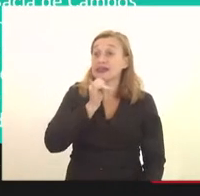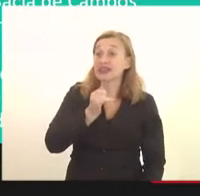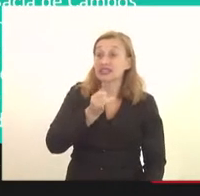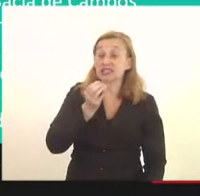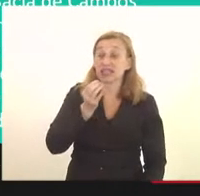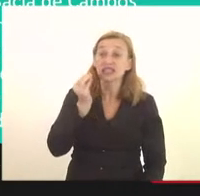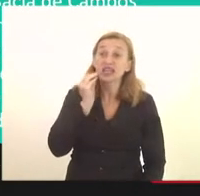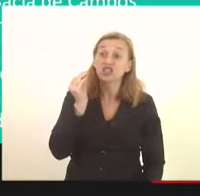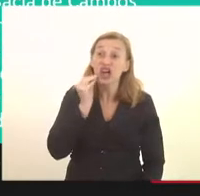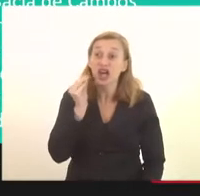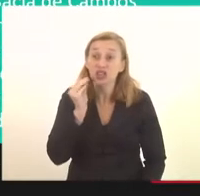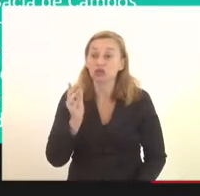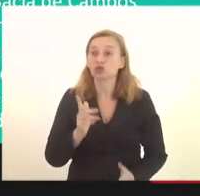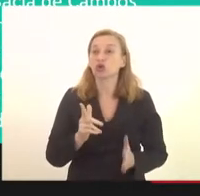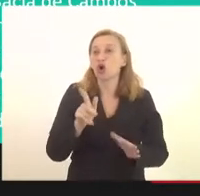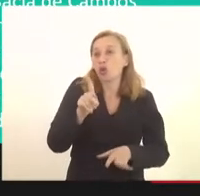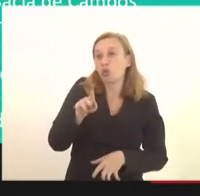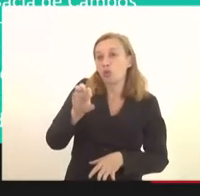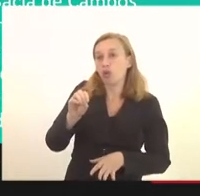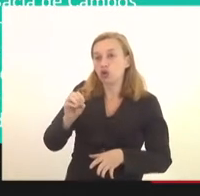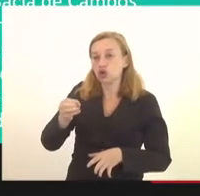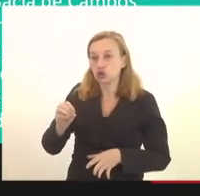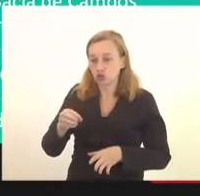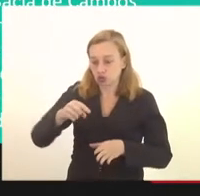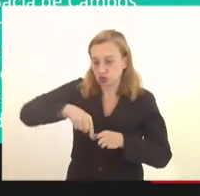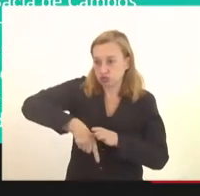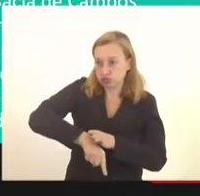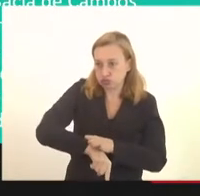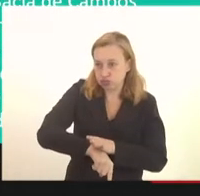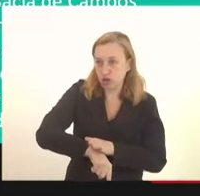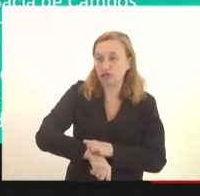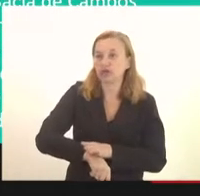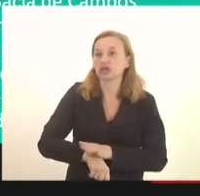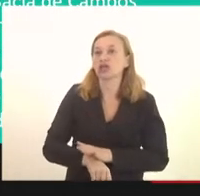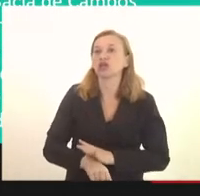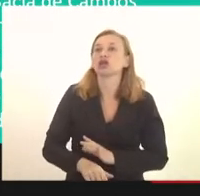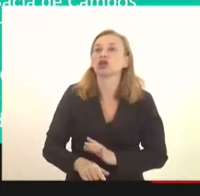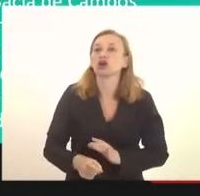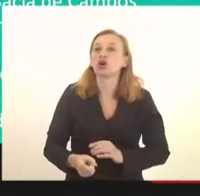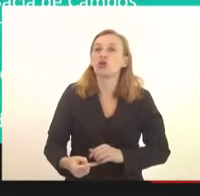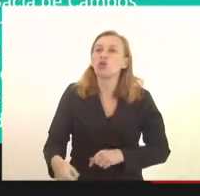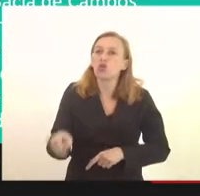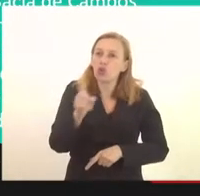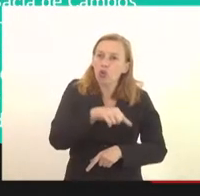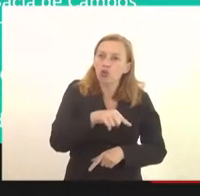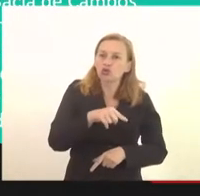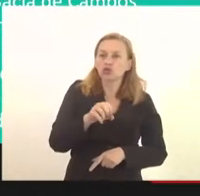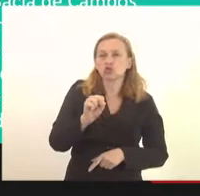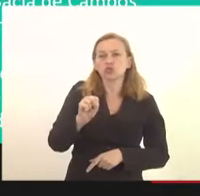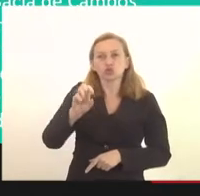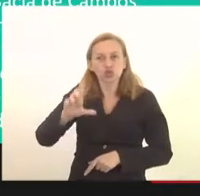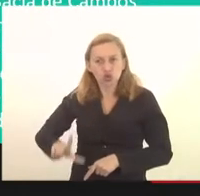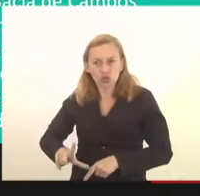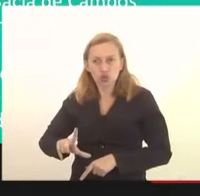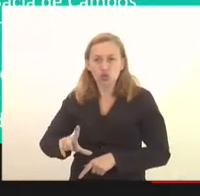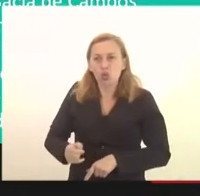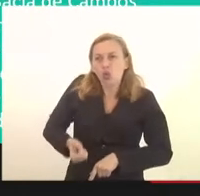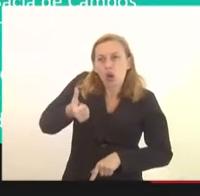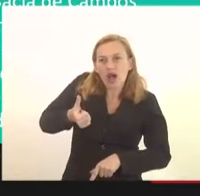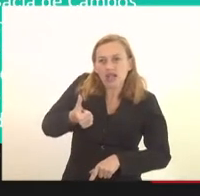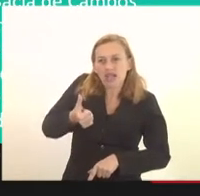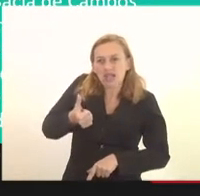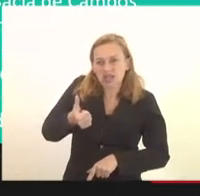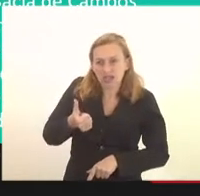a Petrobras está furando um poço por aqui, mais ou menos. Foi furado um outro poço aqui, bem ao sul, quase na divisa com a Bacia de